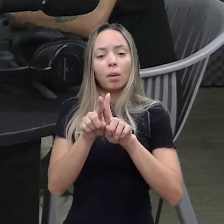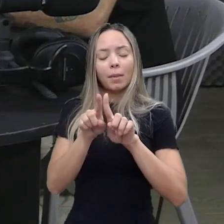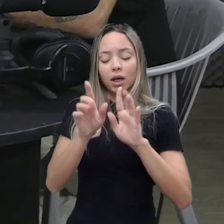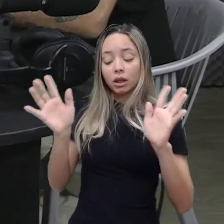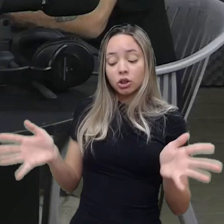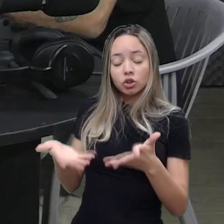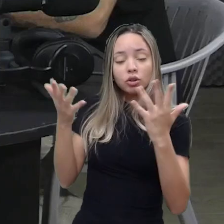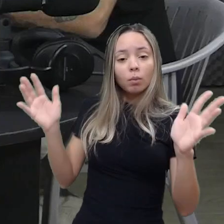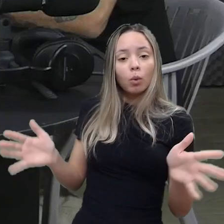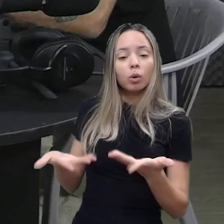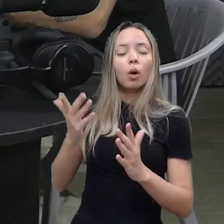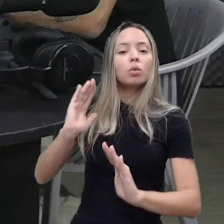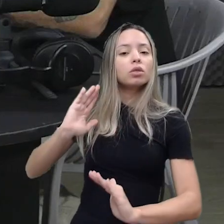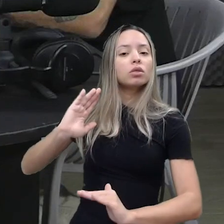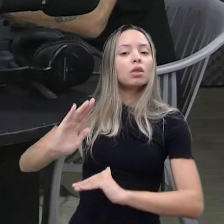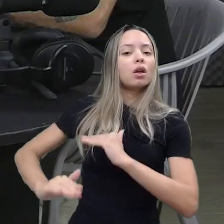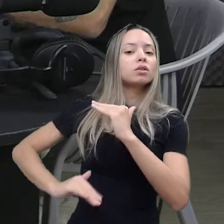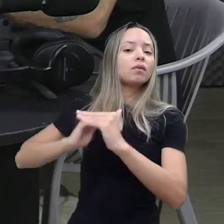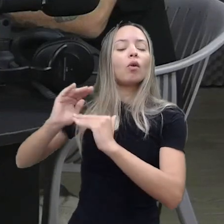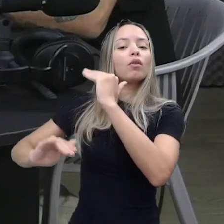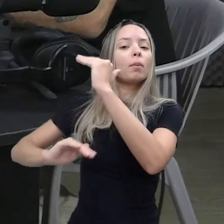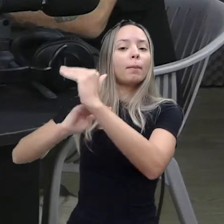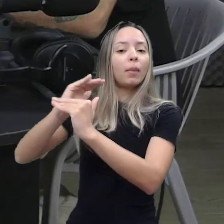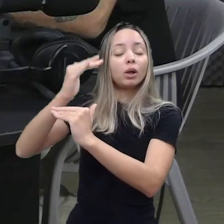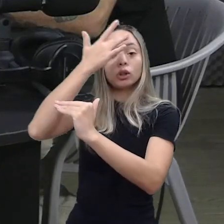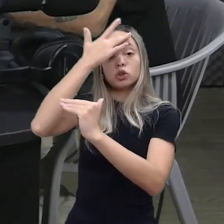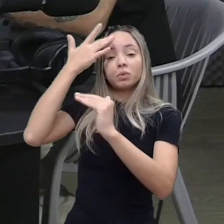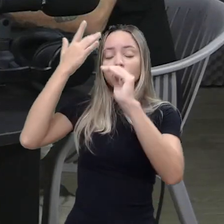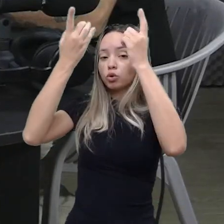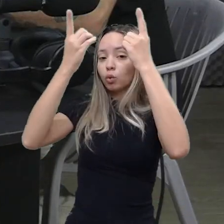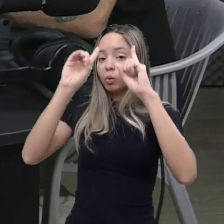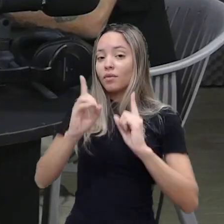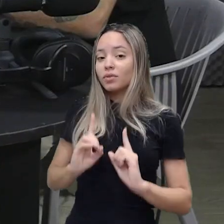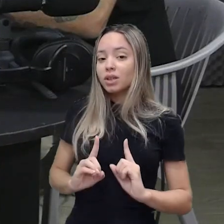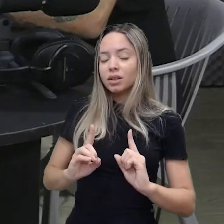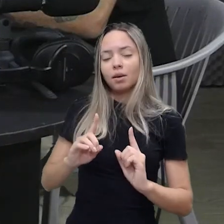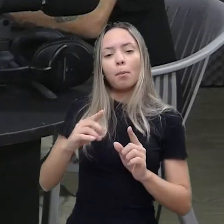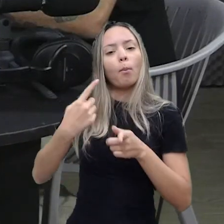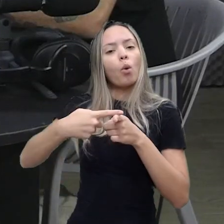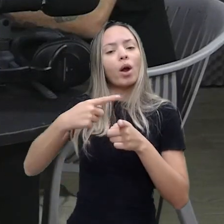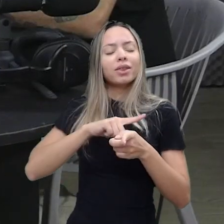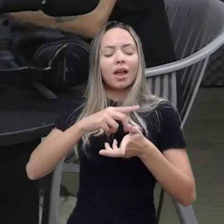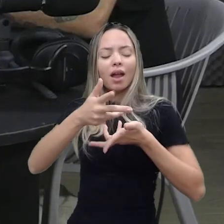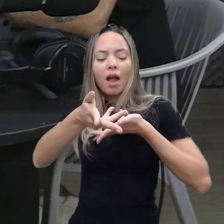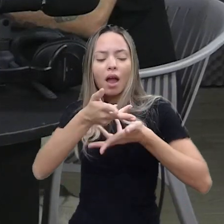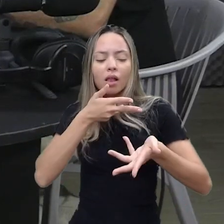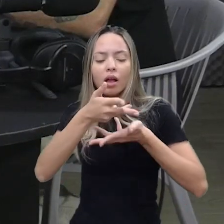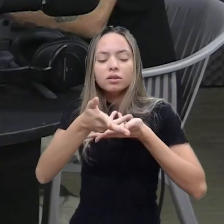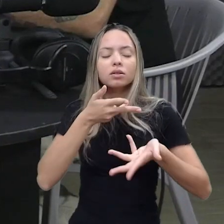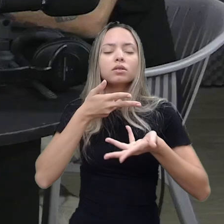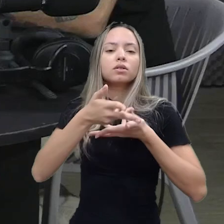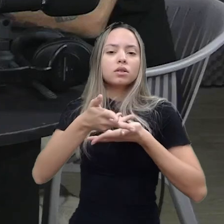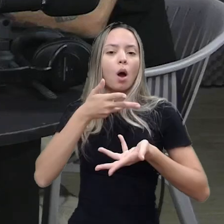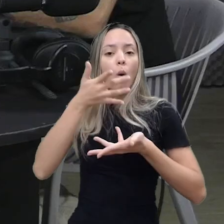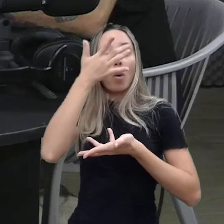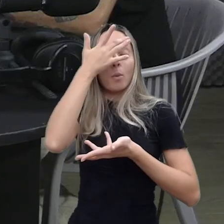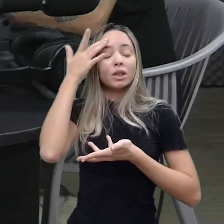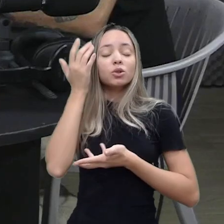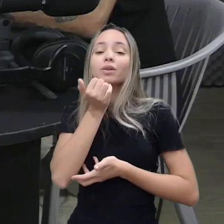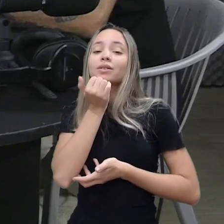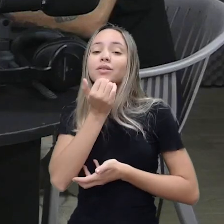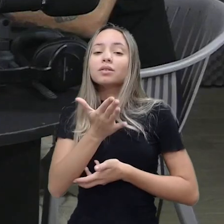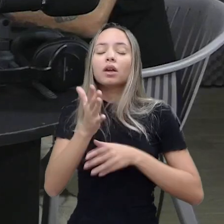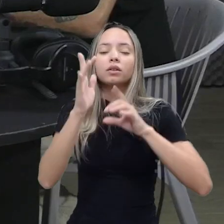o desenvolvimento, né, das pessoas com deficiência nessa relação e nessa interação com pessoas sem